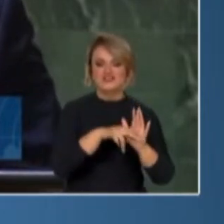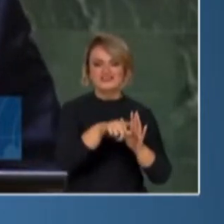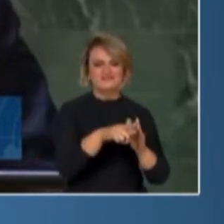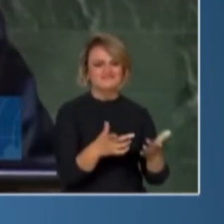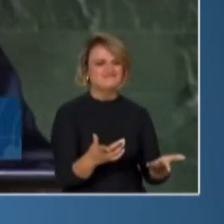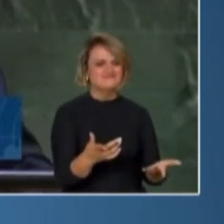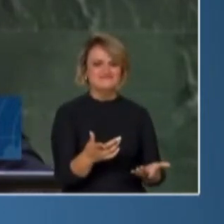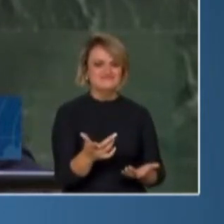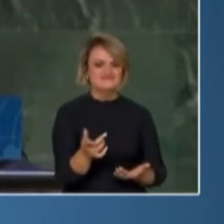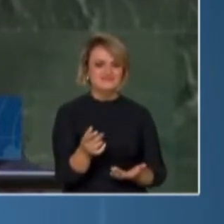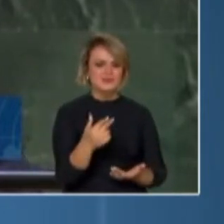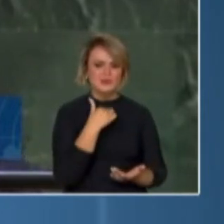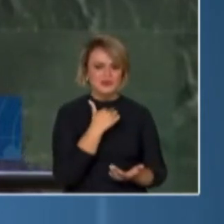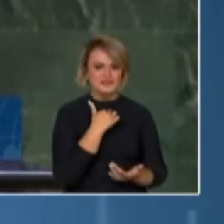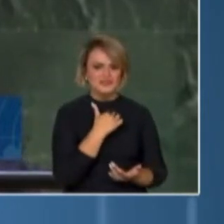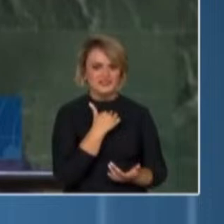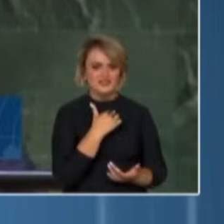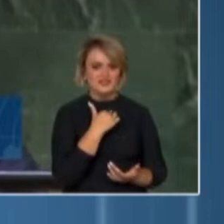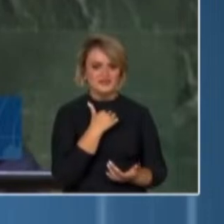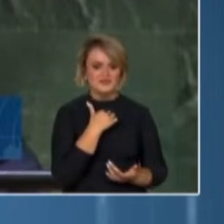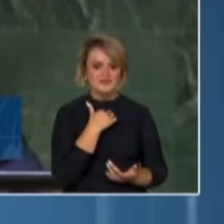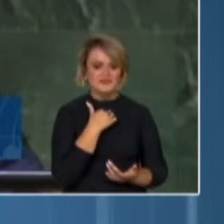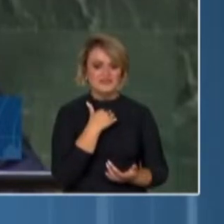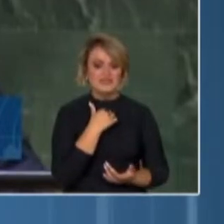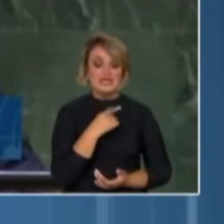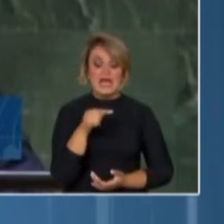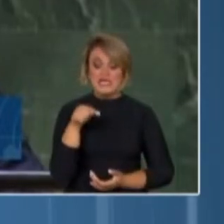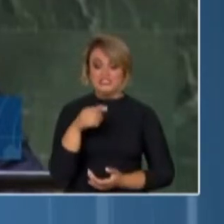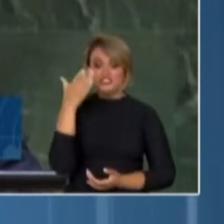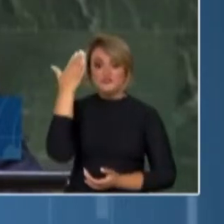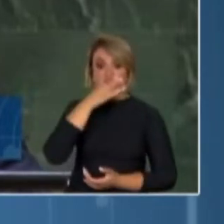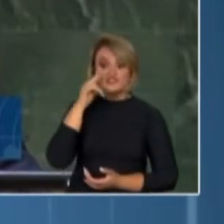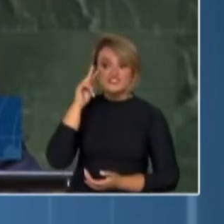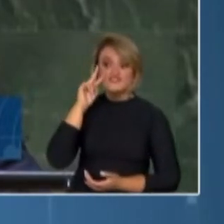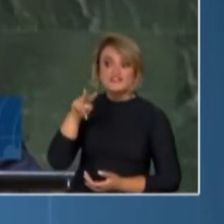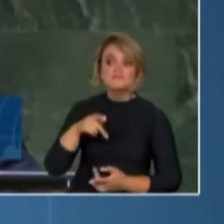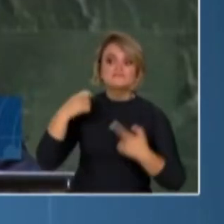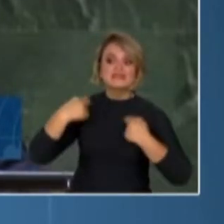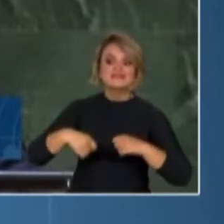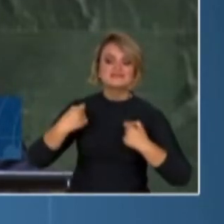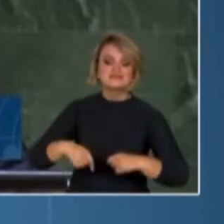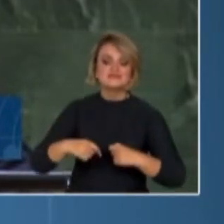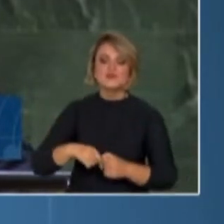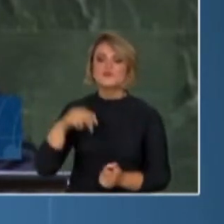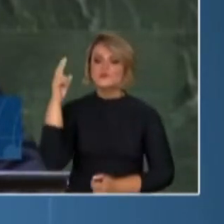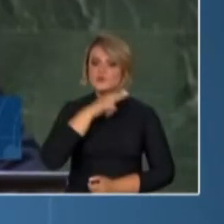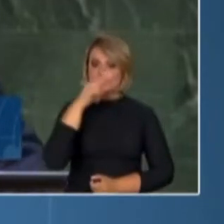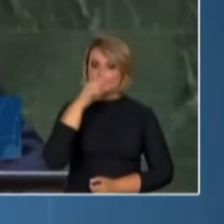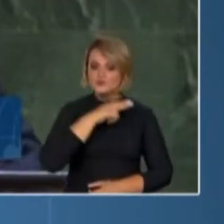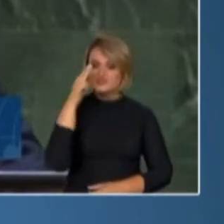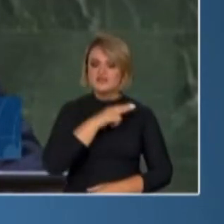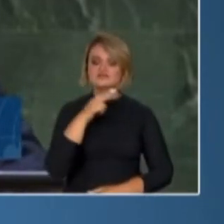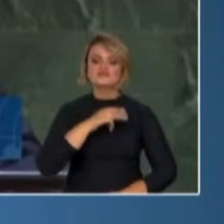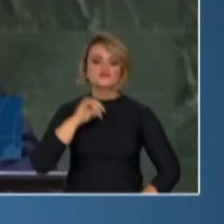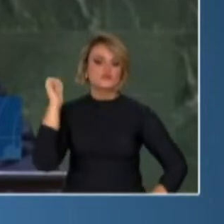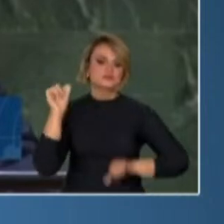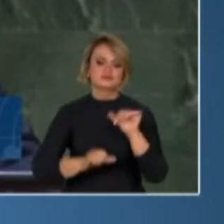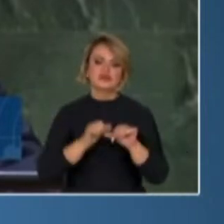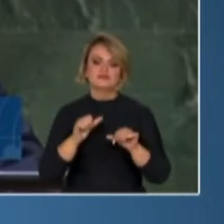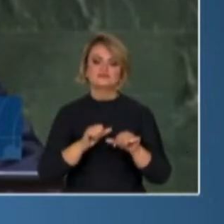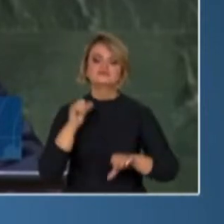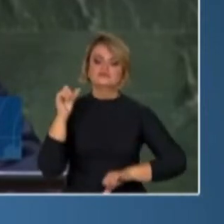papel importante que os países desenvolvidos, que são os mais poluentes, devem ter. Lula falou da